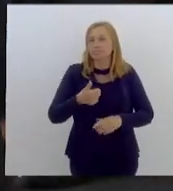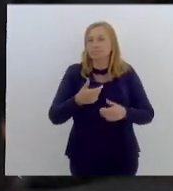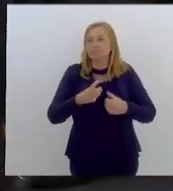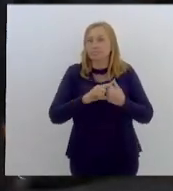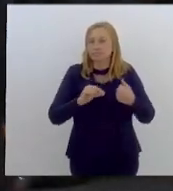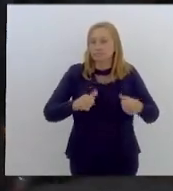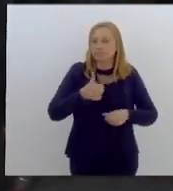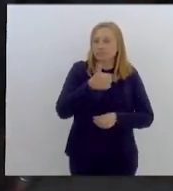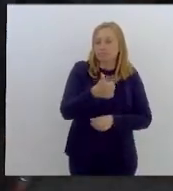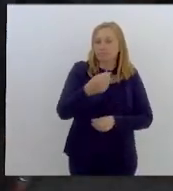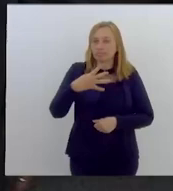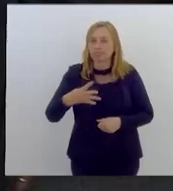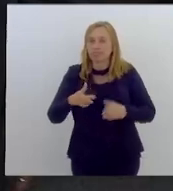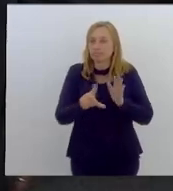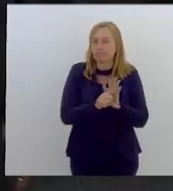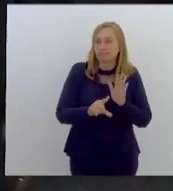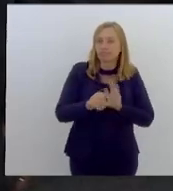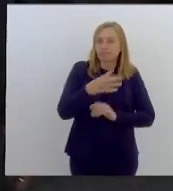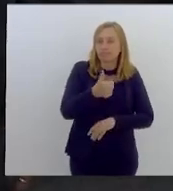14º da Lei